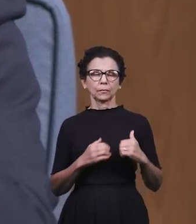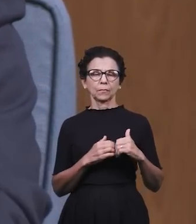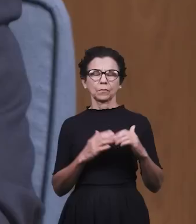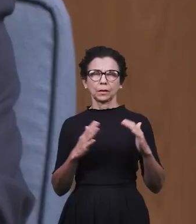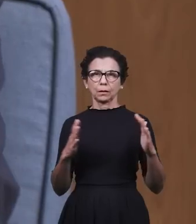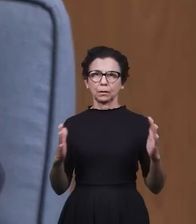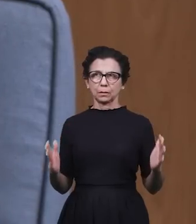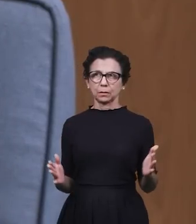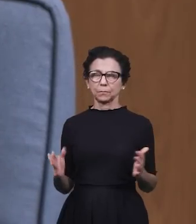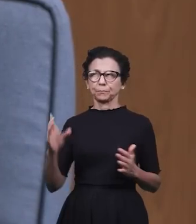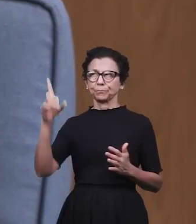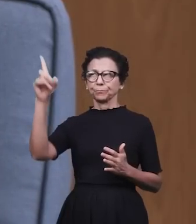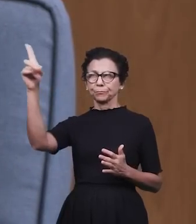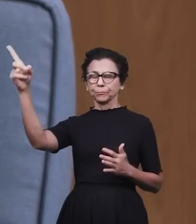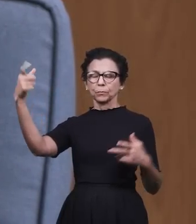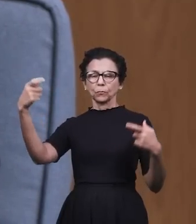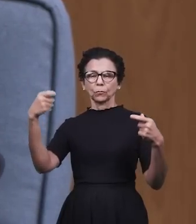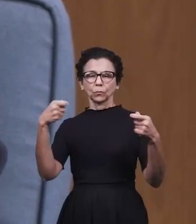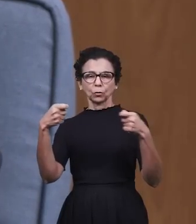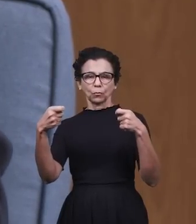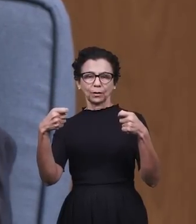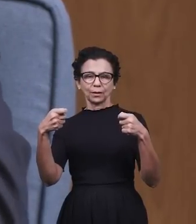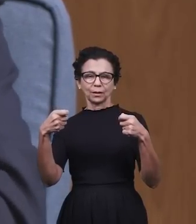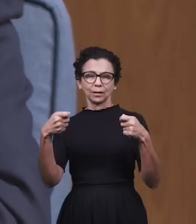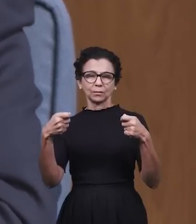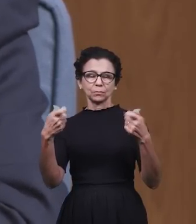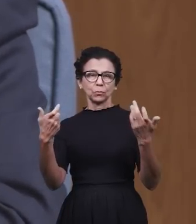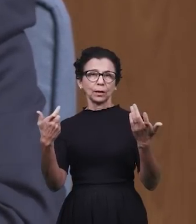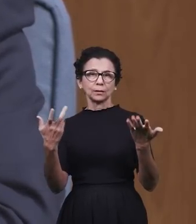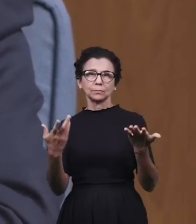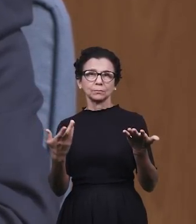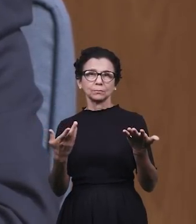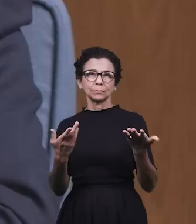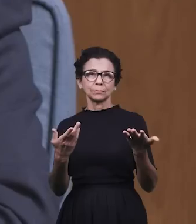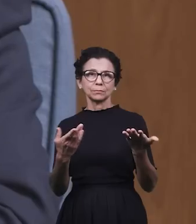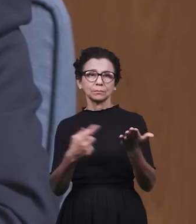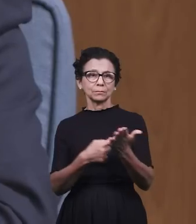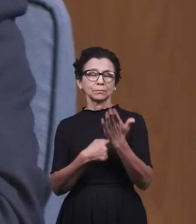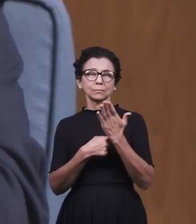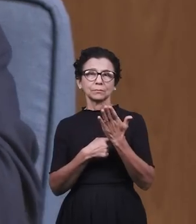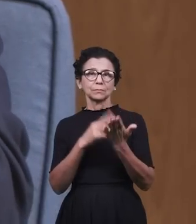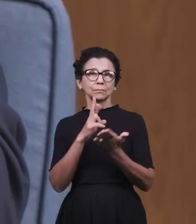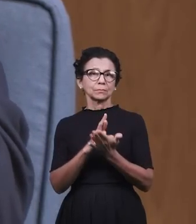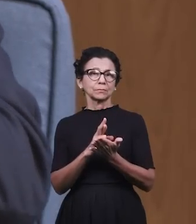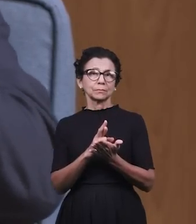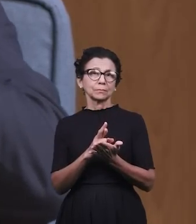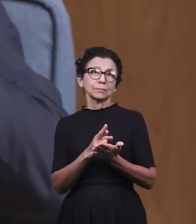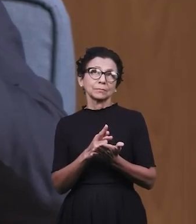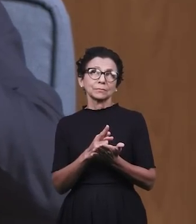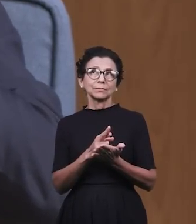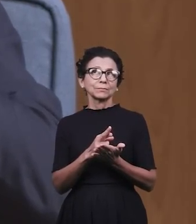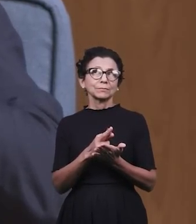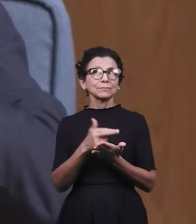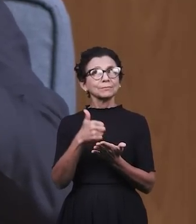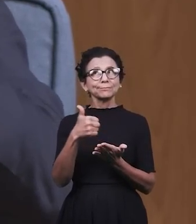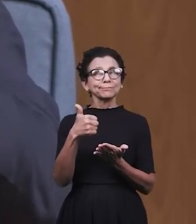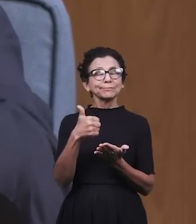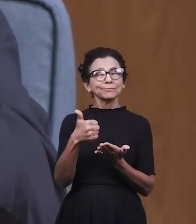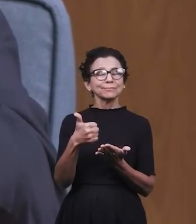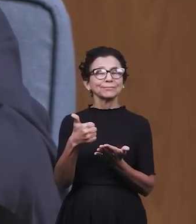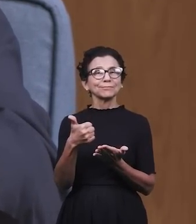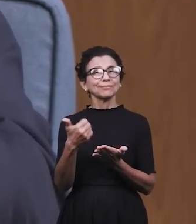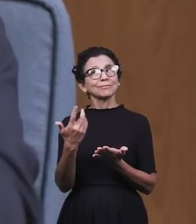governados, dirigidos por Deus, nós somos os maiores beneficiados. Porque Ele dá